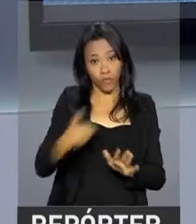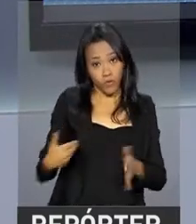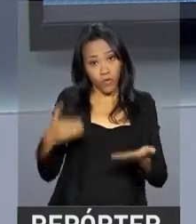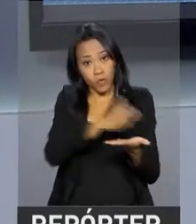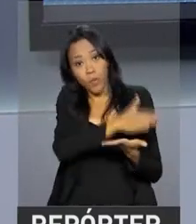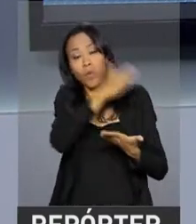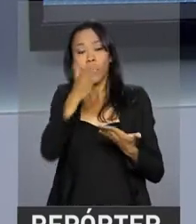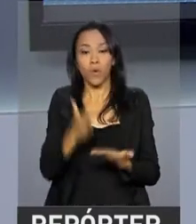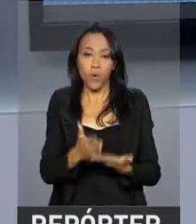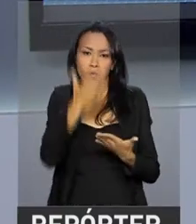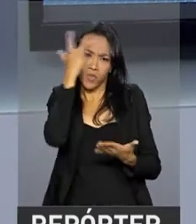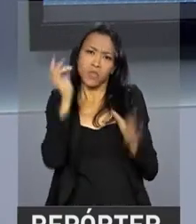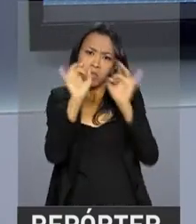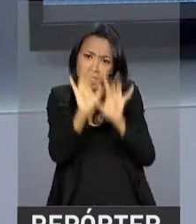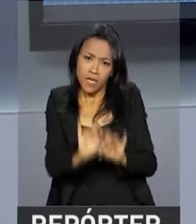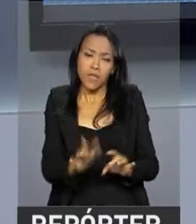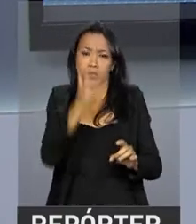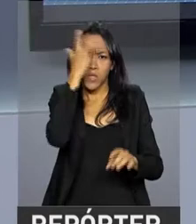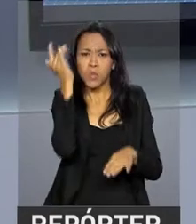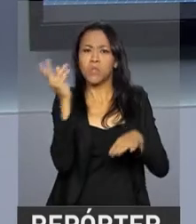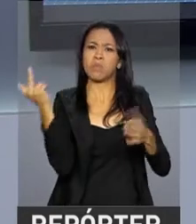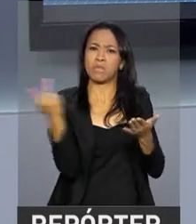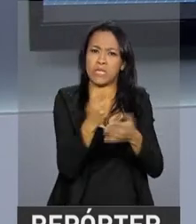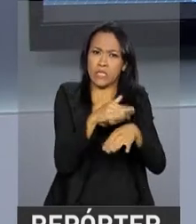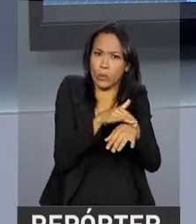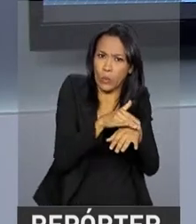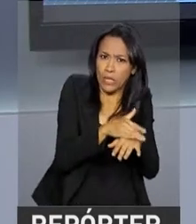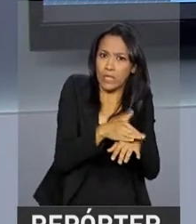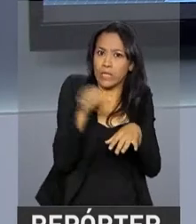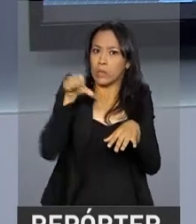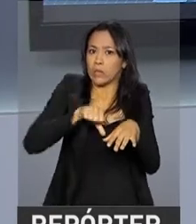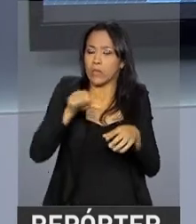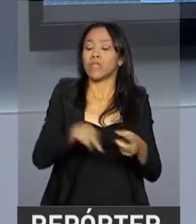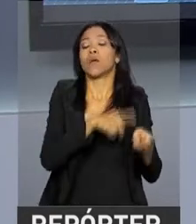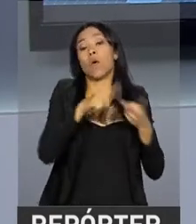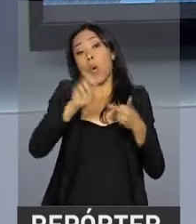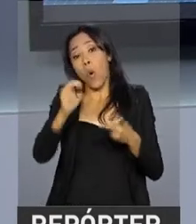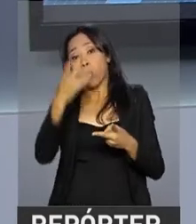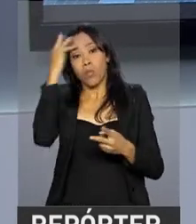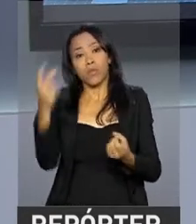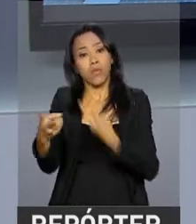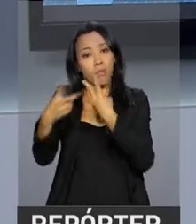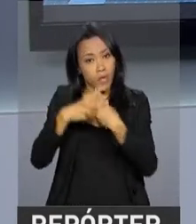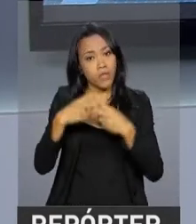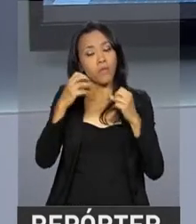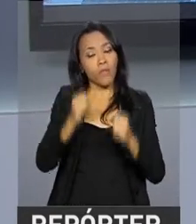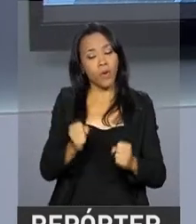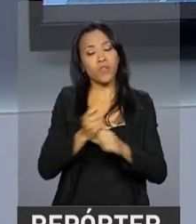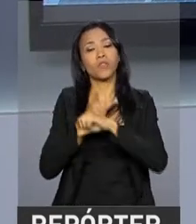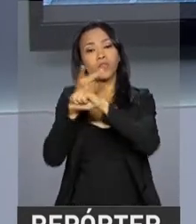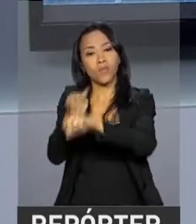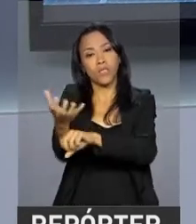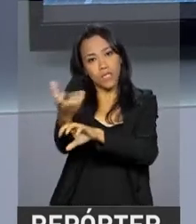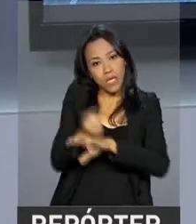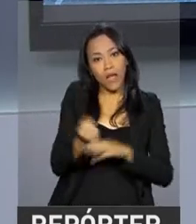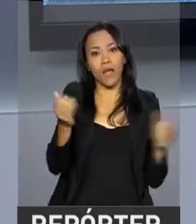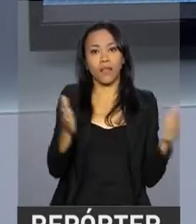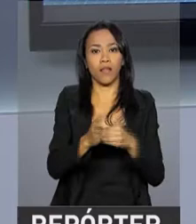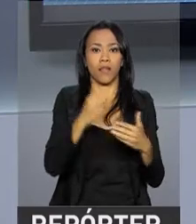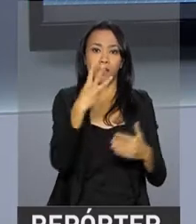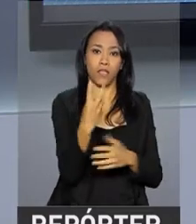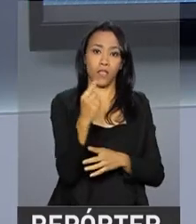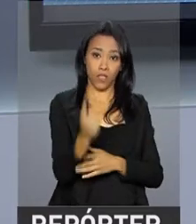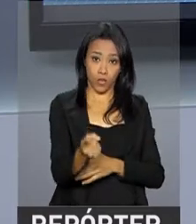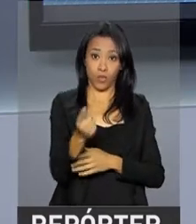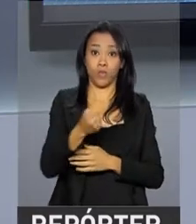pessoas com doenças graves ou que estão presas podem retirar o benefício até 31 de dezembro de 2018 a